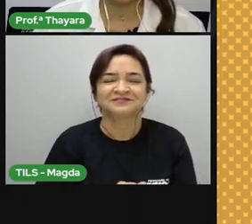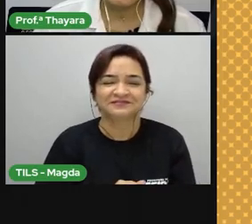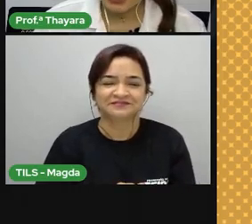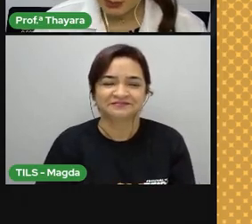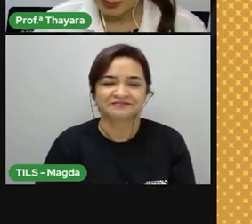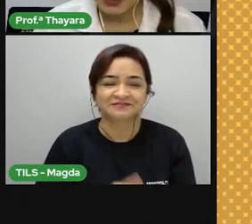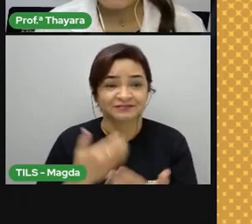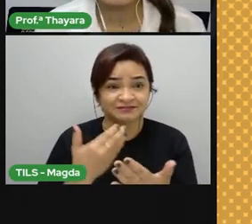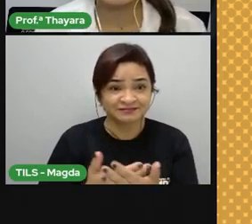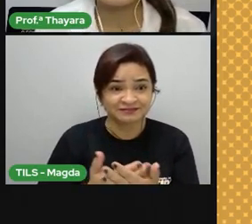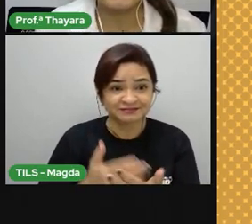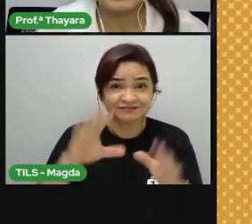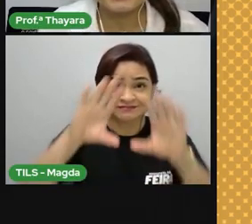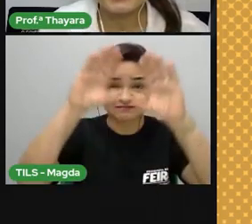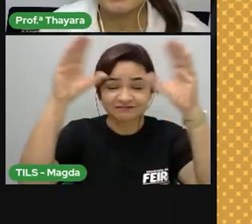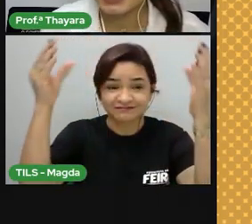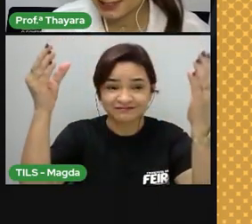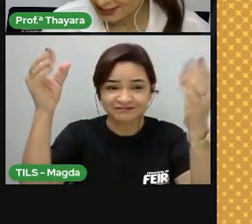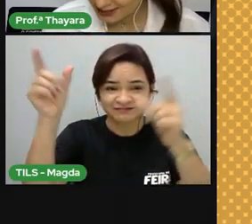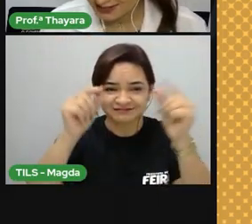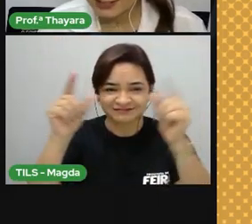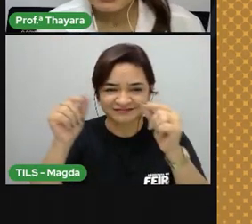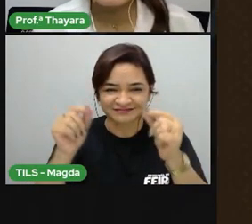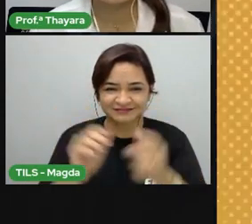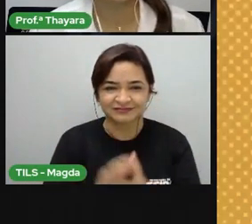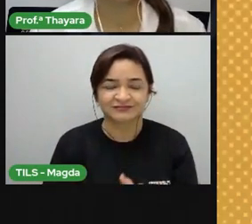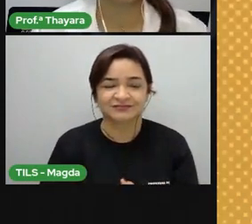do universo. Vamos lá para a próxima.